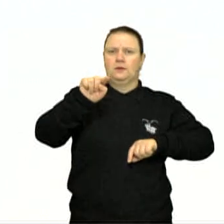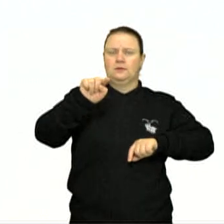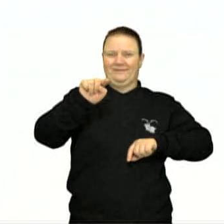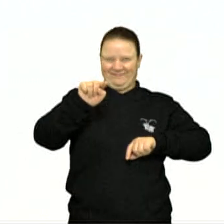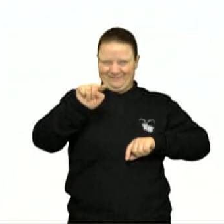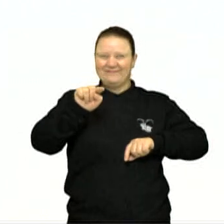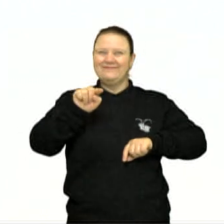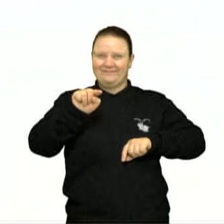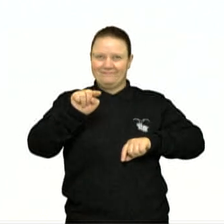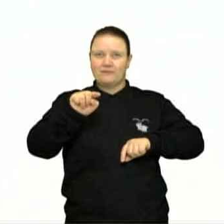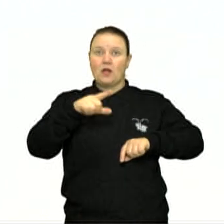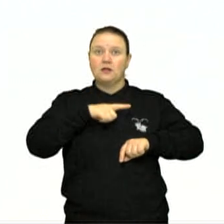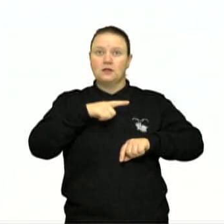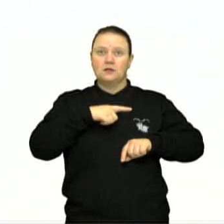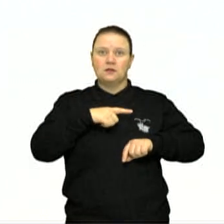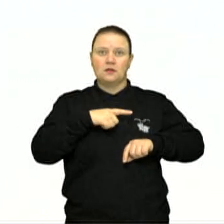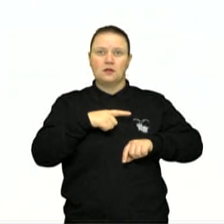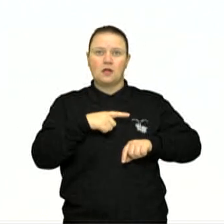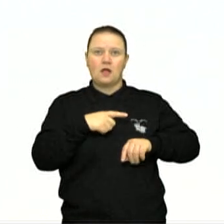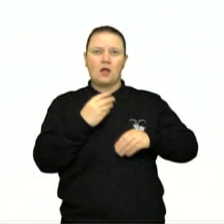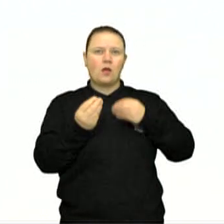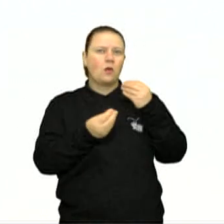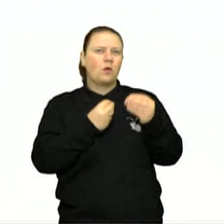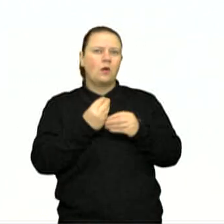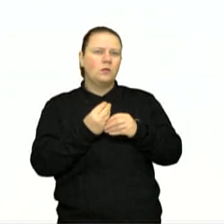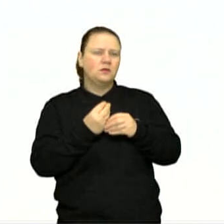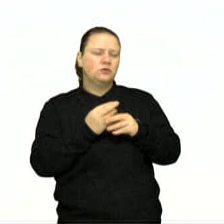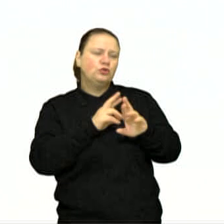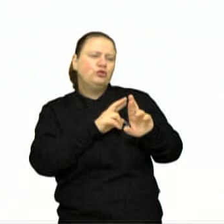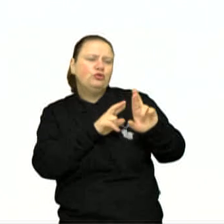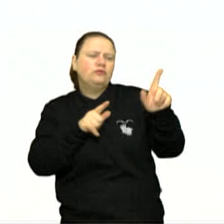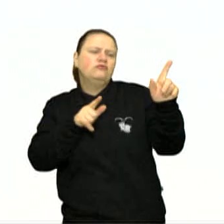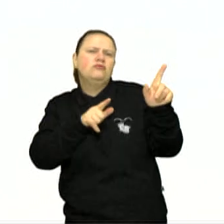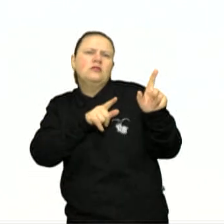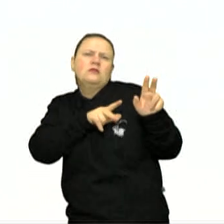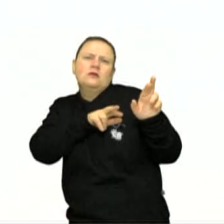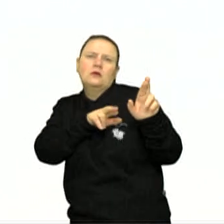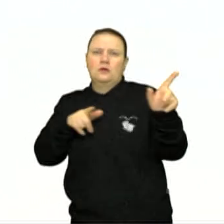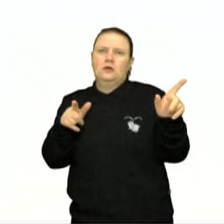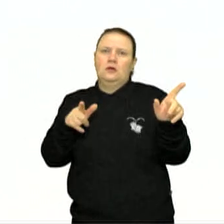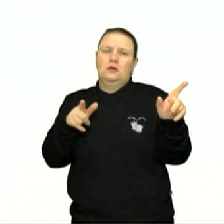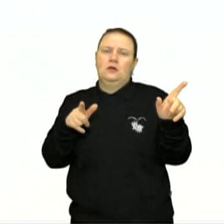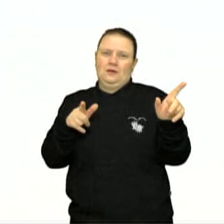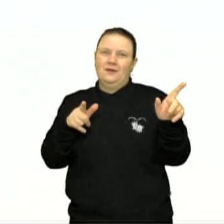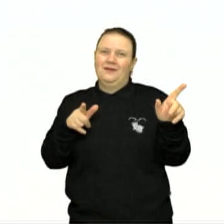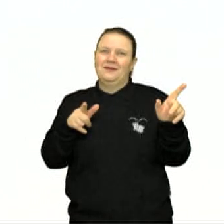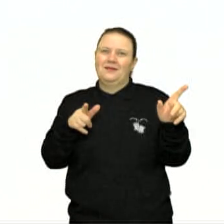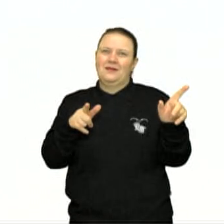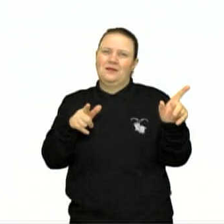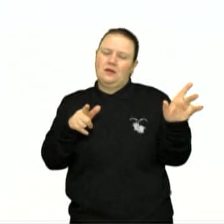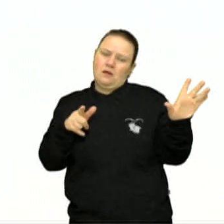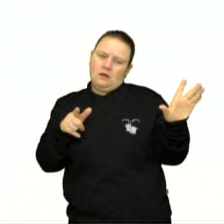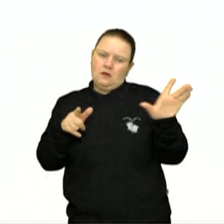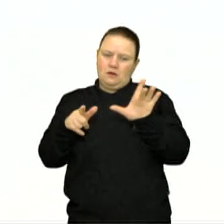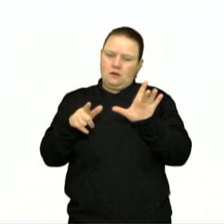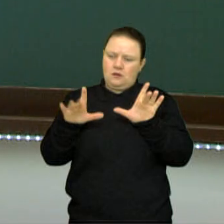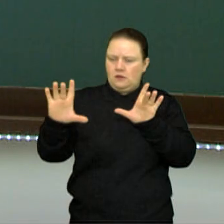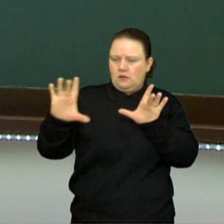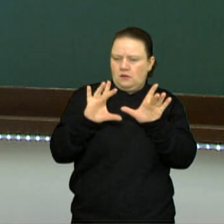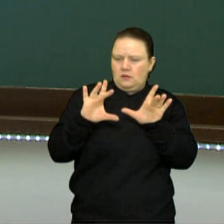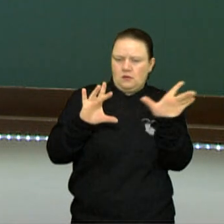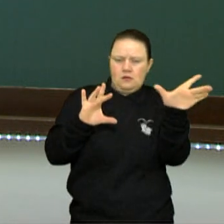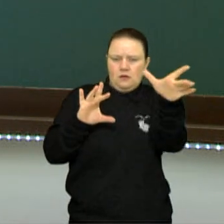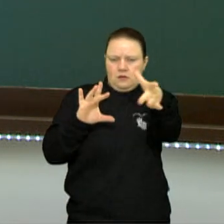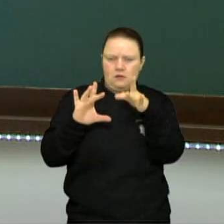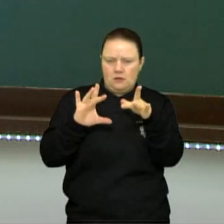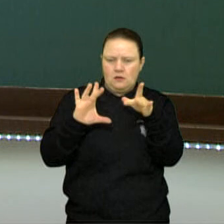uma outra para contrariar ela, né? Ir ao contrário. Então, um contraponto ali, fazendo essa brincadeira